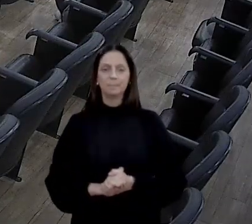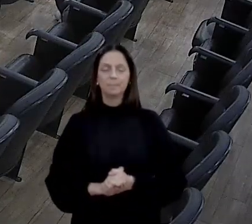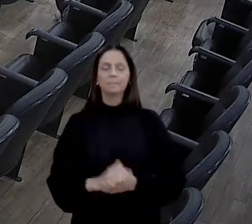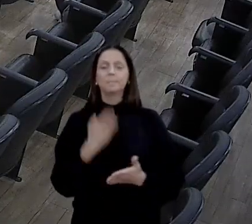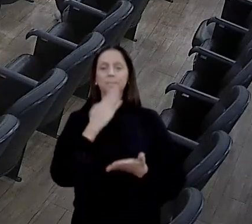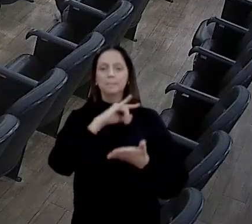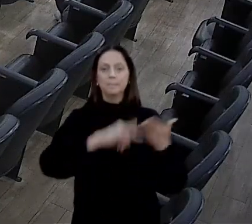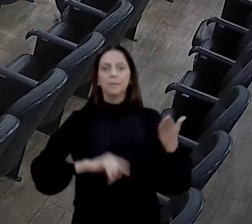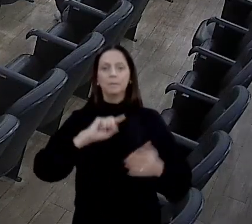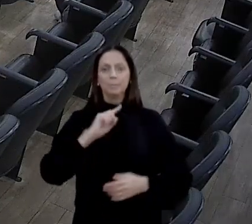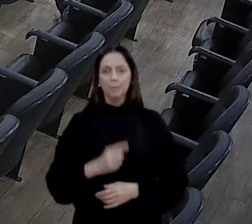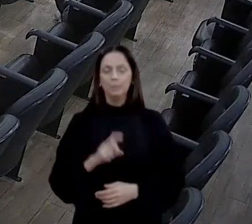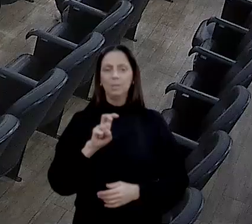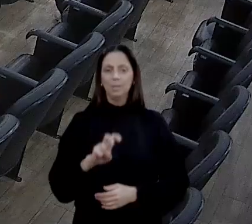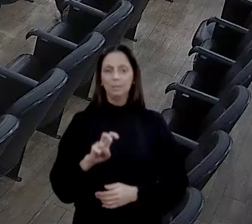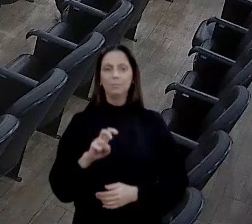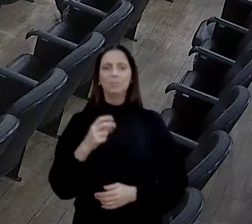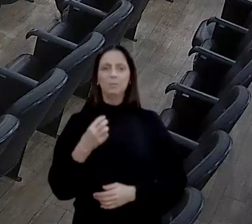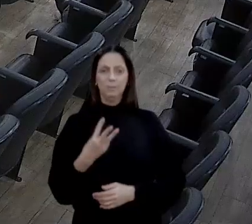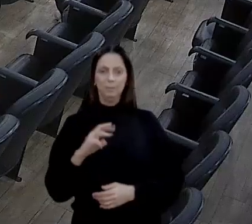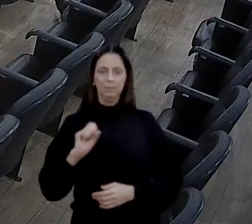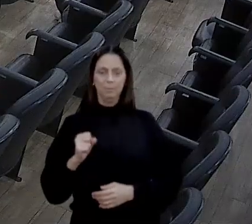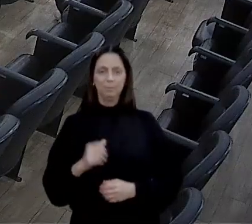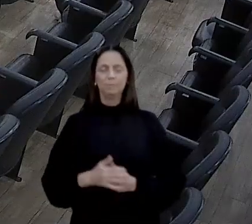Requerimento 1538.